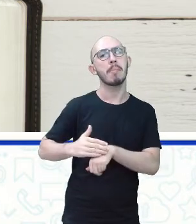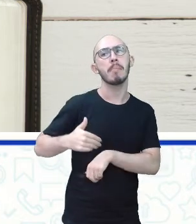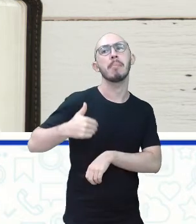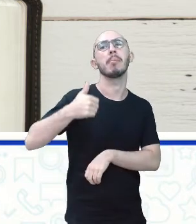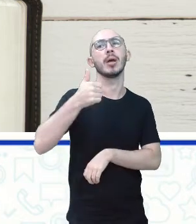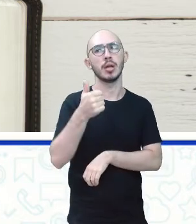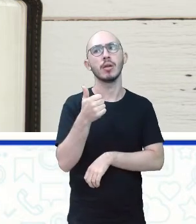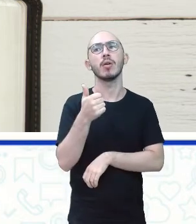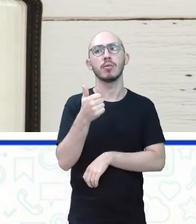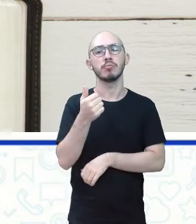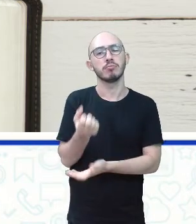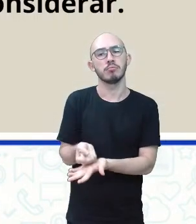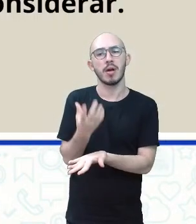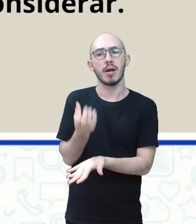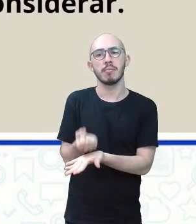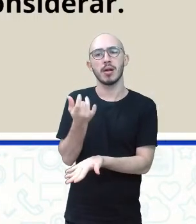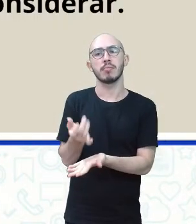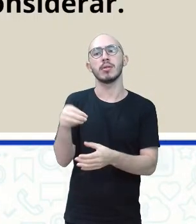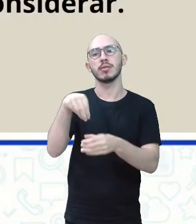modernismo.